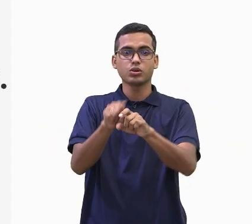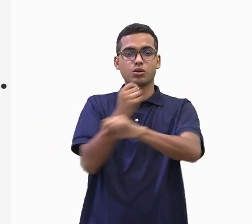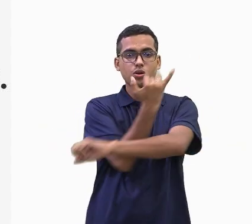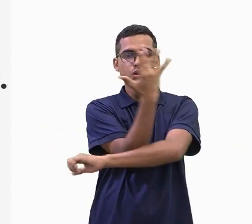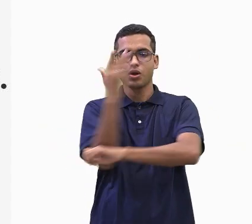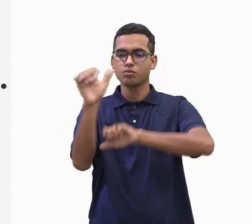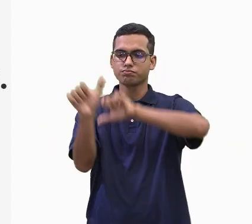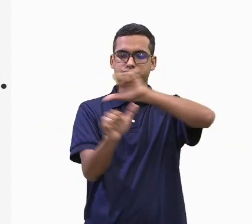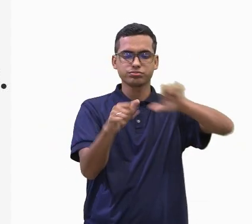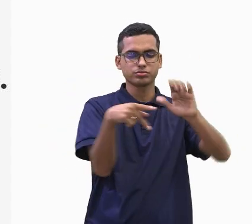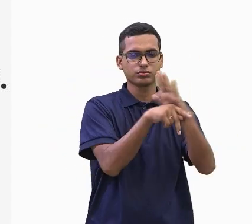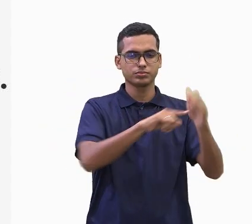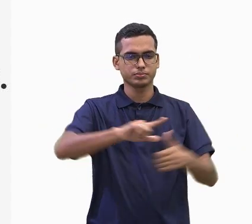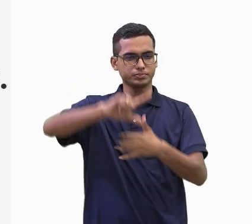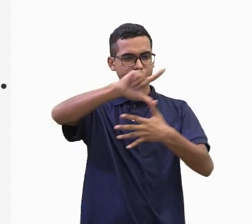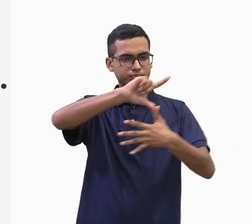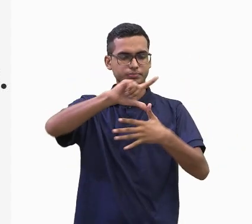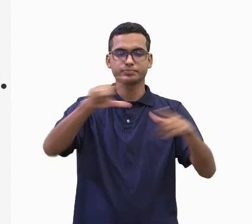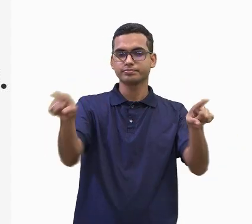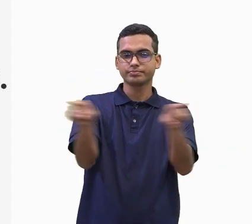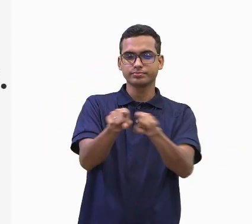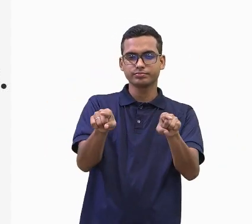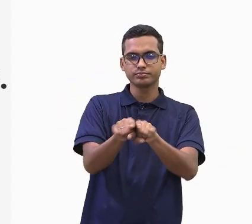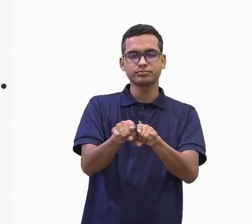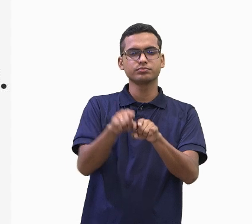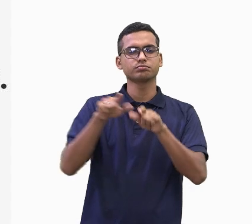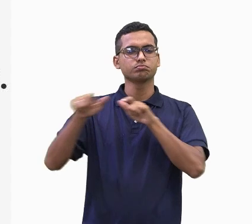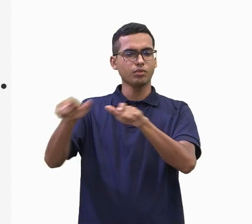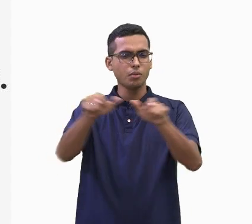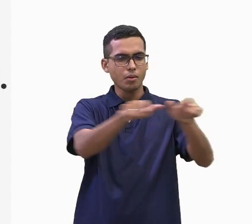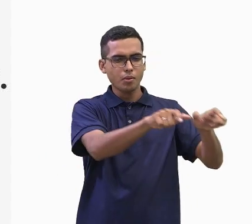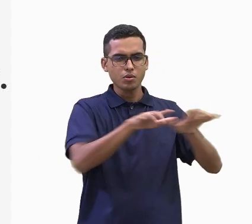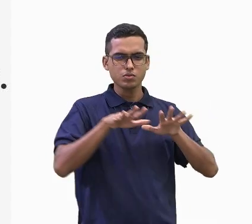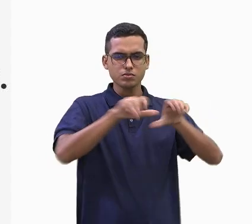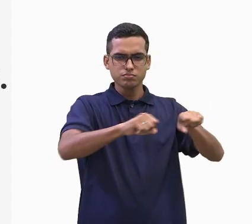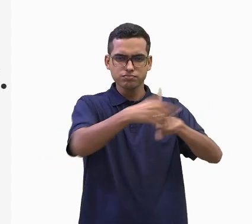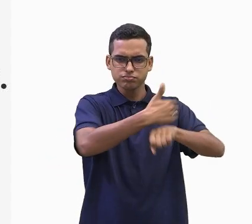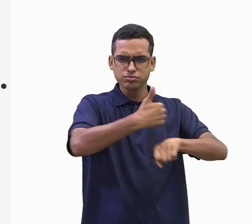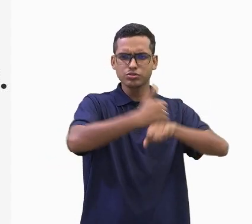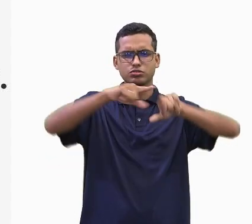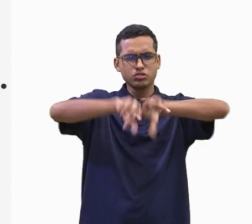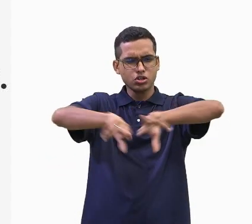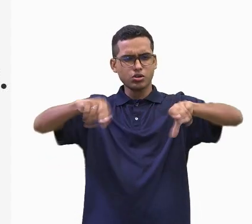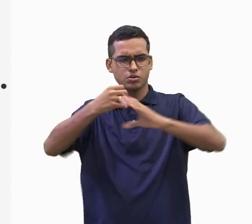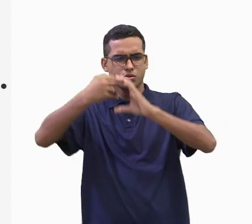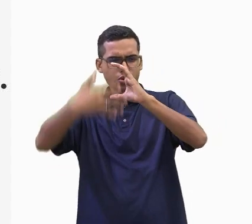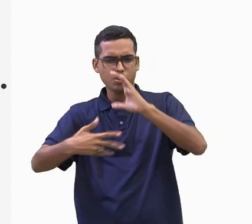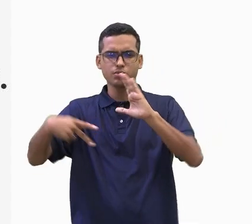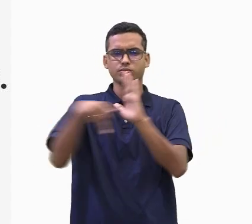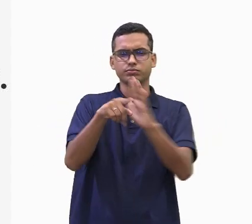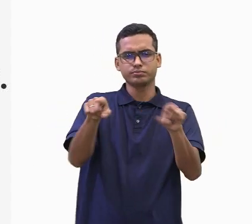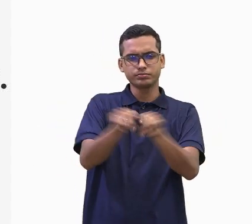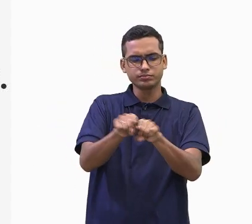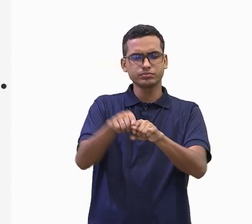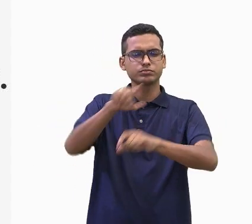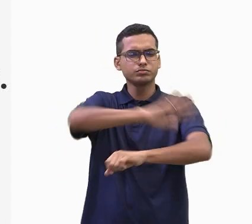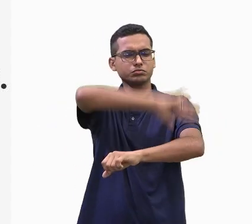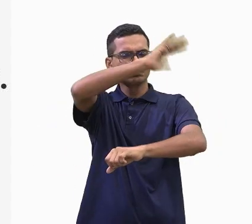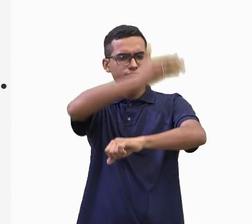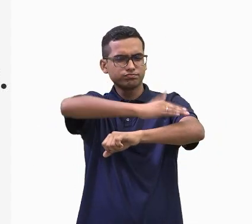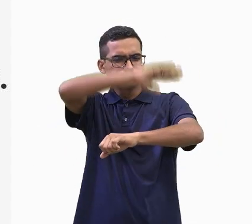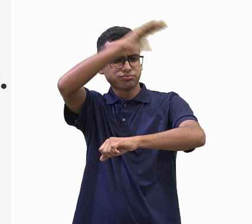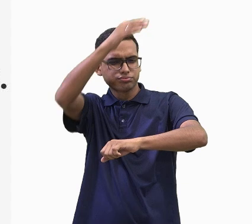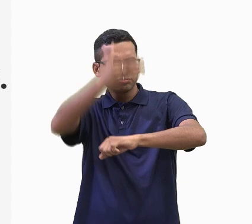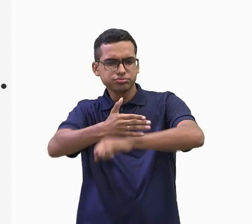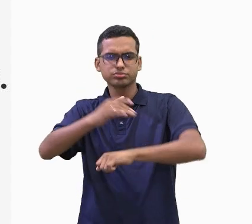na América Latina, com um detalhamento, ocupação de regiões com diferentes características físicas, a Cordilheira